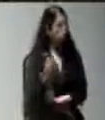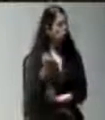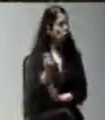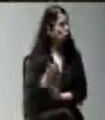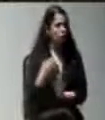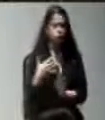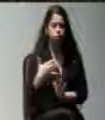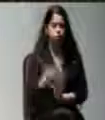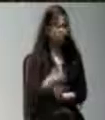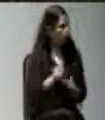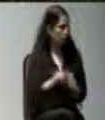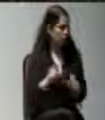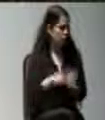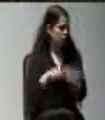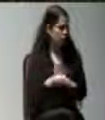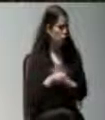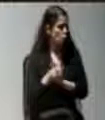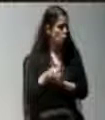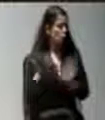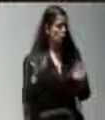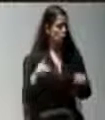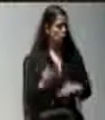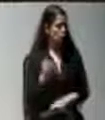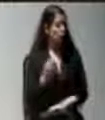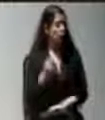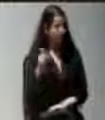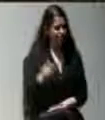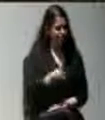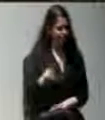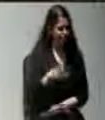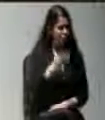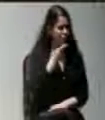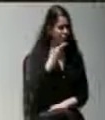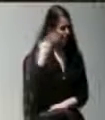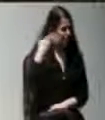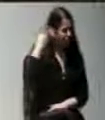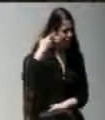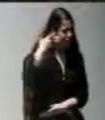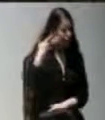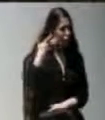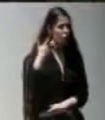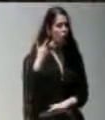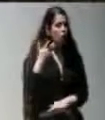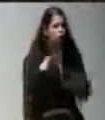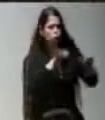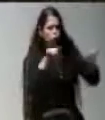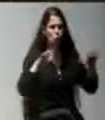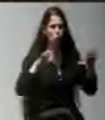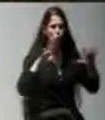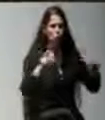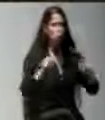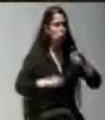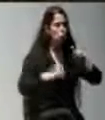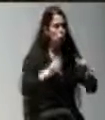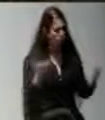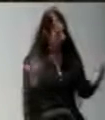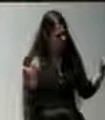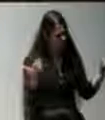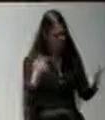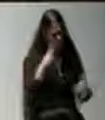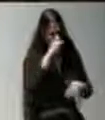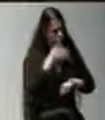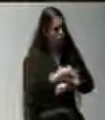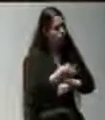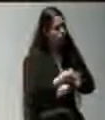nossas pesquisas. E o professor Gaudêncio Frigoto, na sua fala, nos convocou à resistência. E convocou a pensarmos